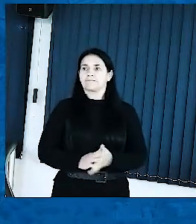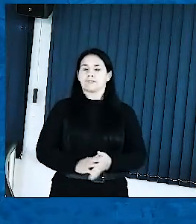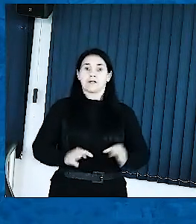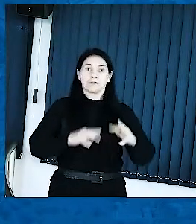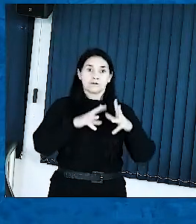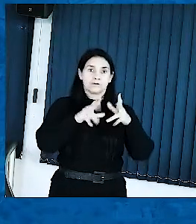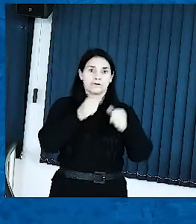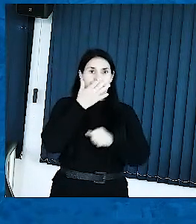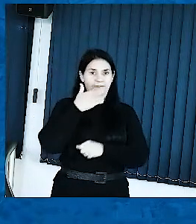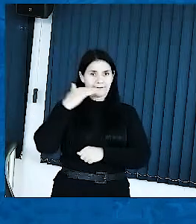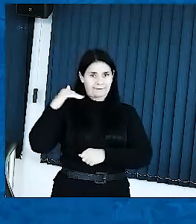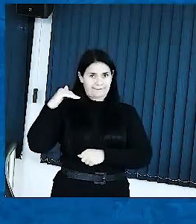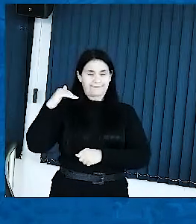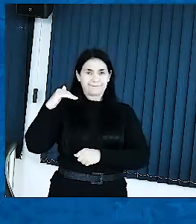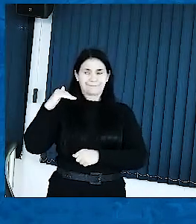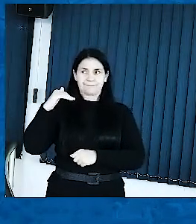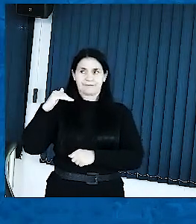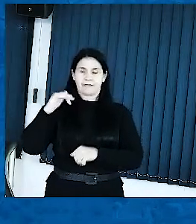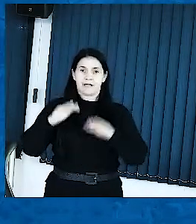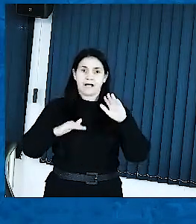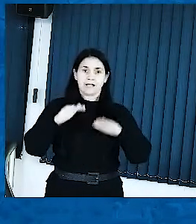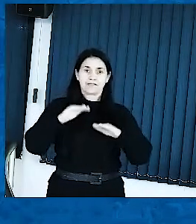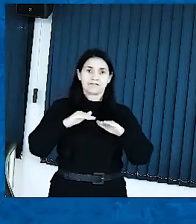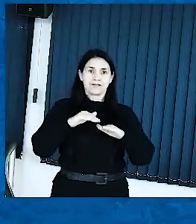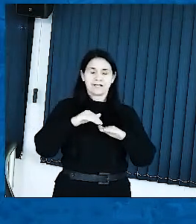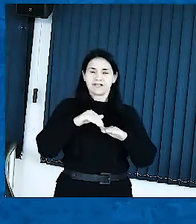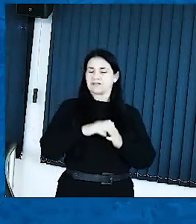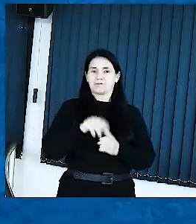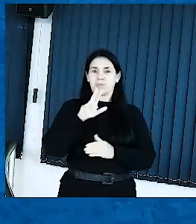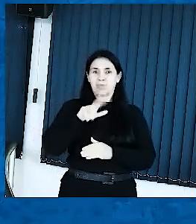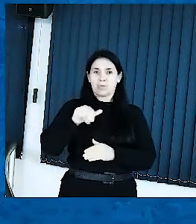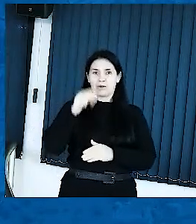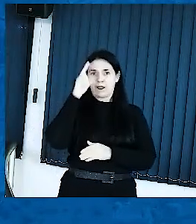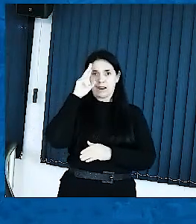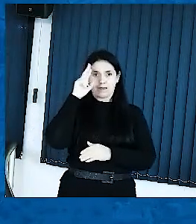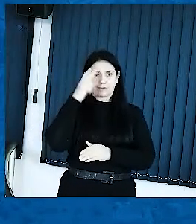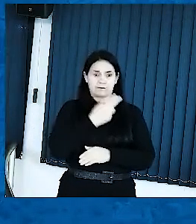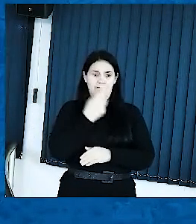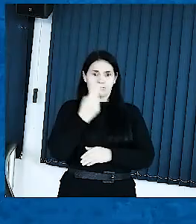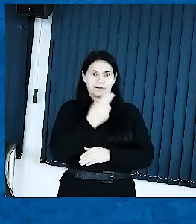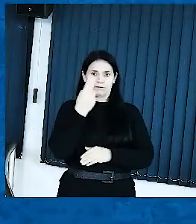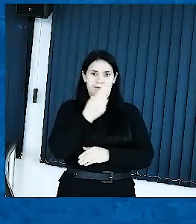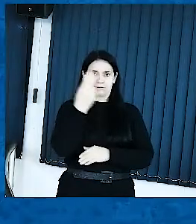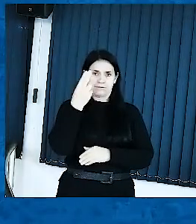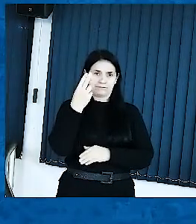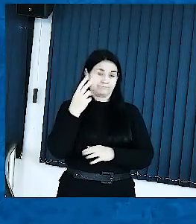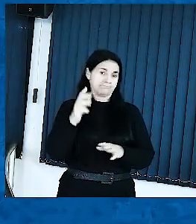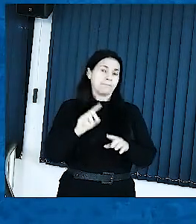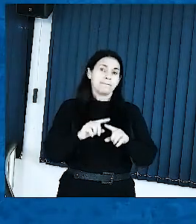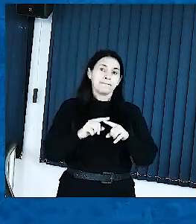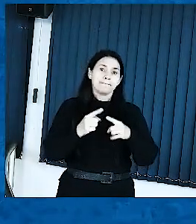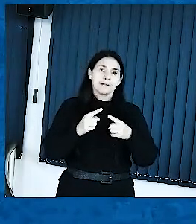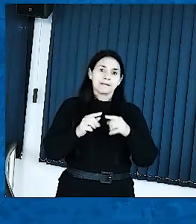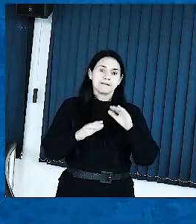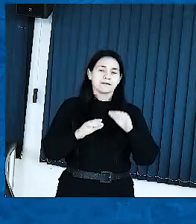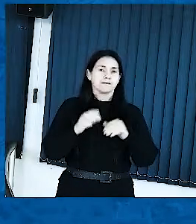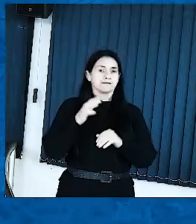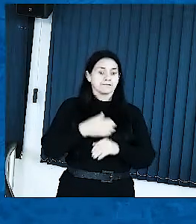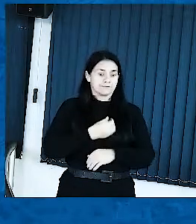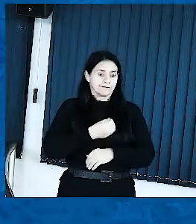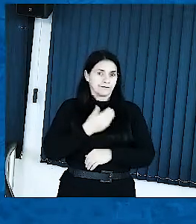Todas essas crianças talvez nunca lembrem dos nossos nomes, mas elas viverão